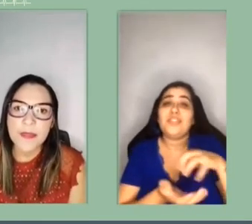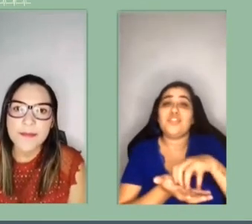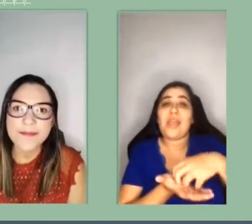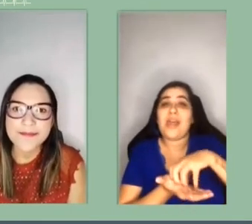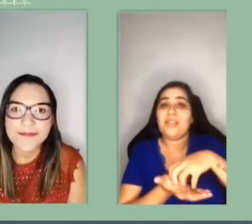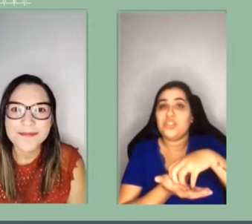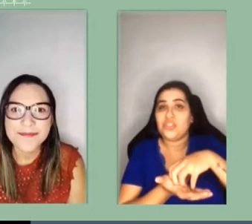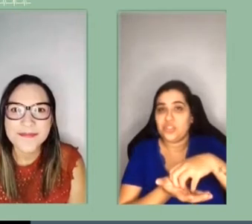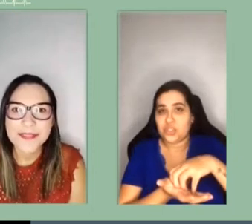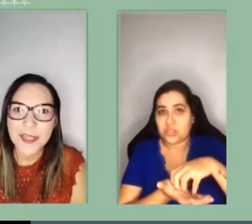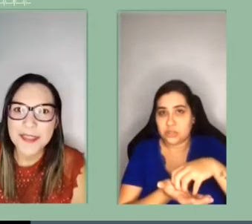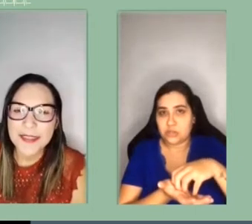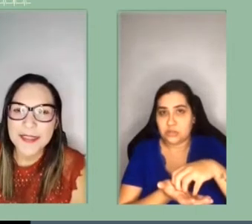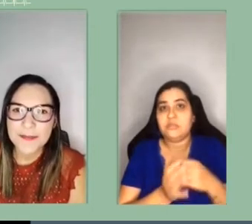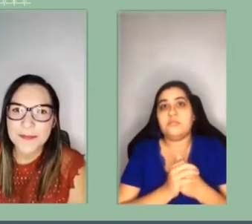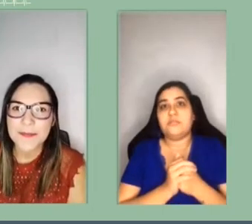Gelatina.